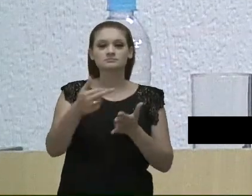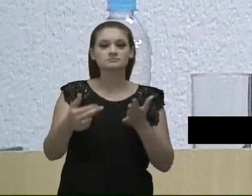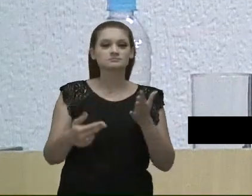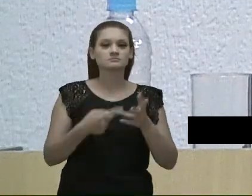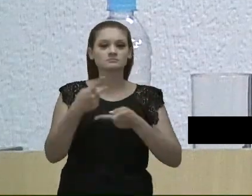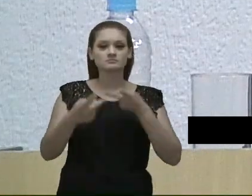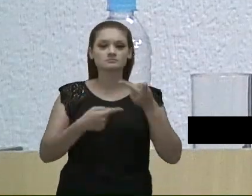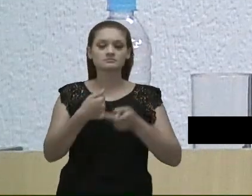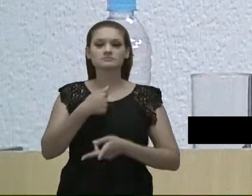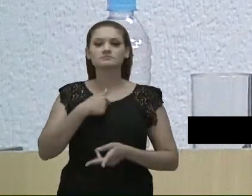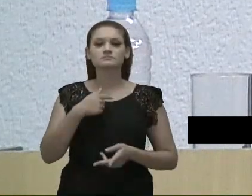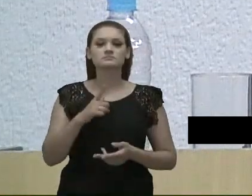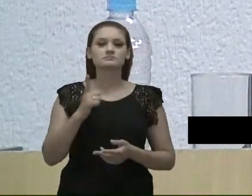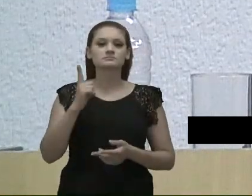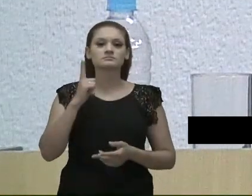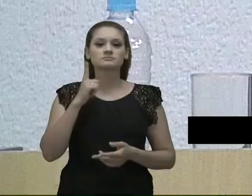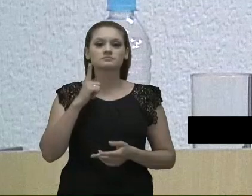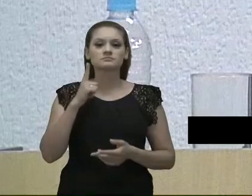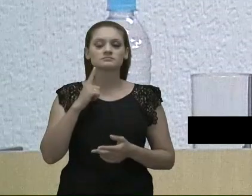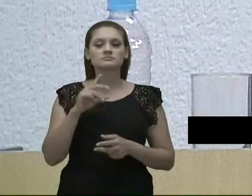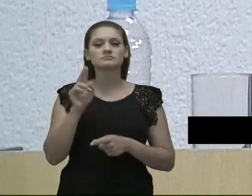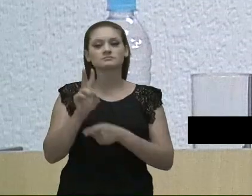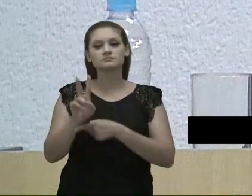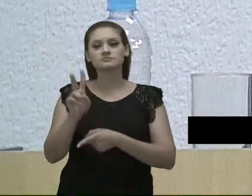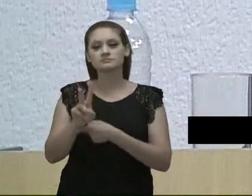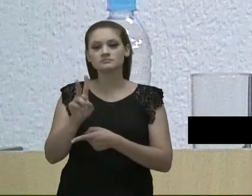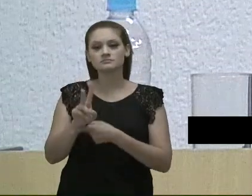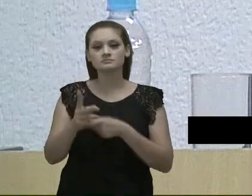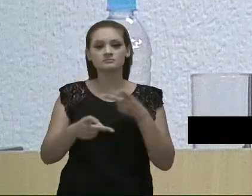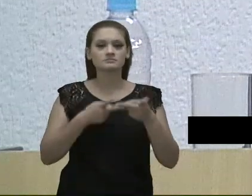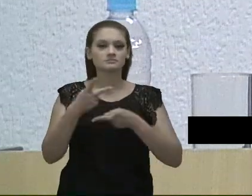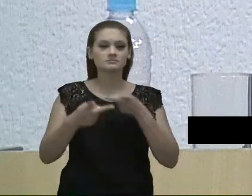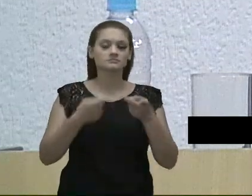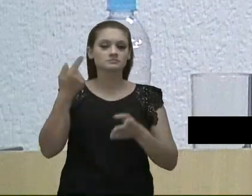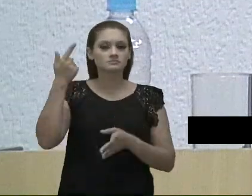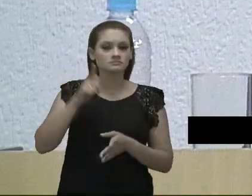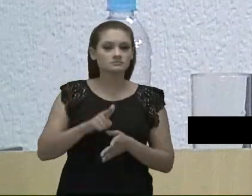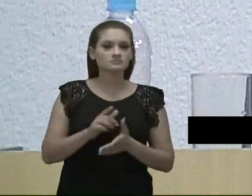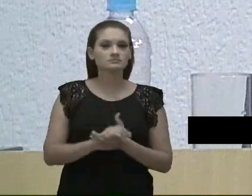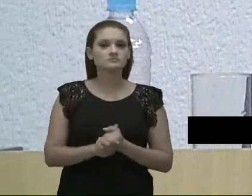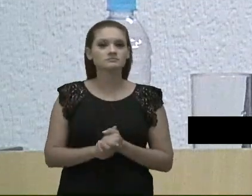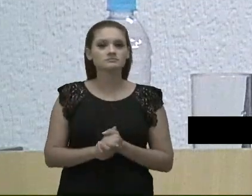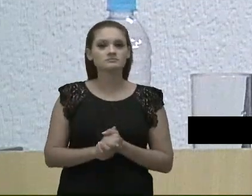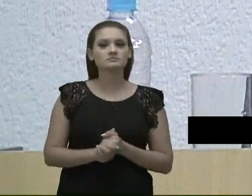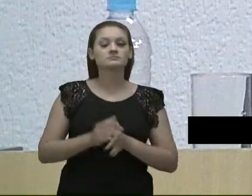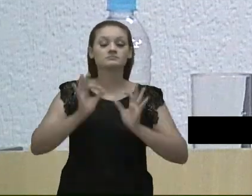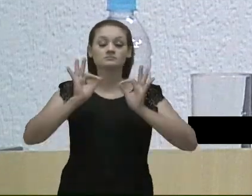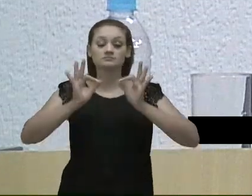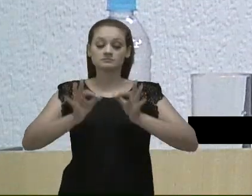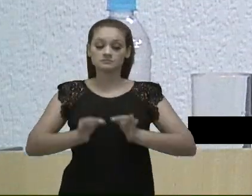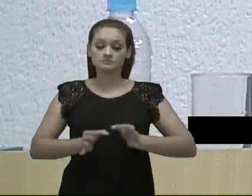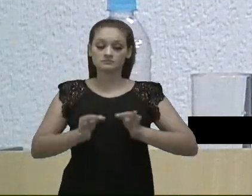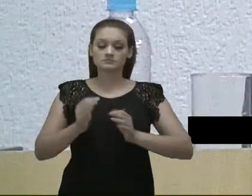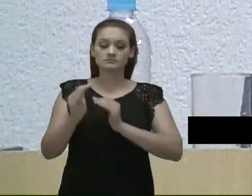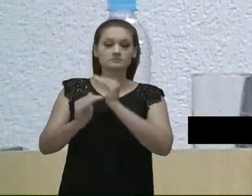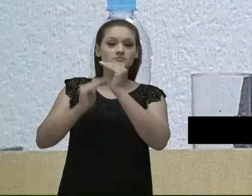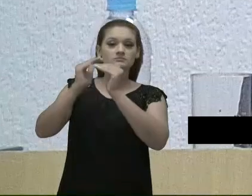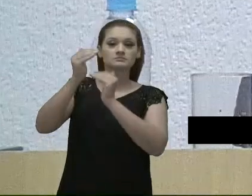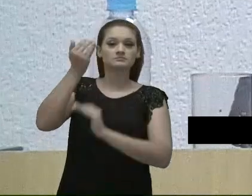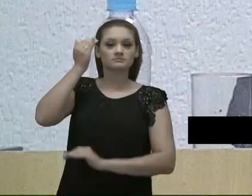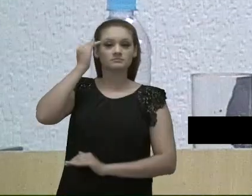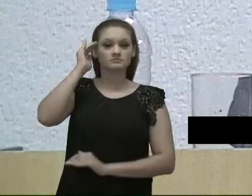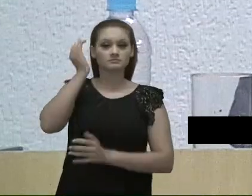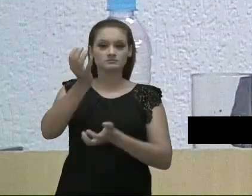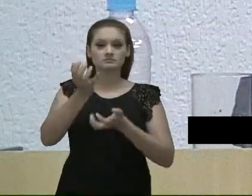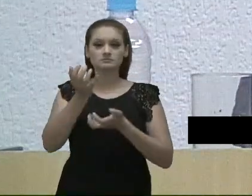minhas, eu tenho que zelar, volto a repetir de novo, pela lisura do processo. Se nós entendemos que nós